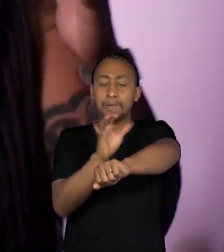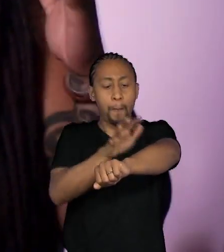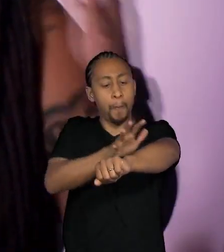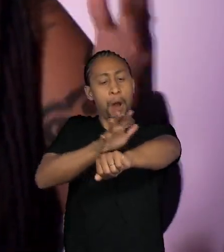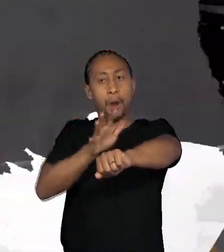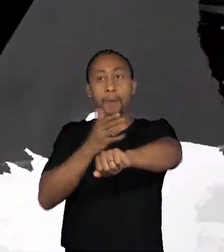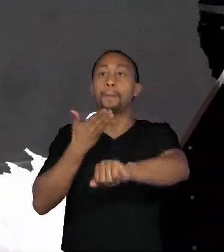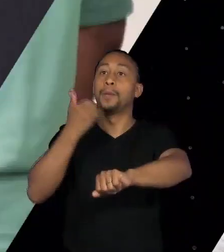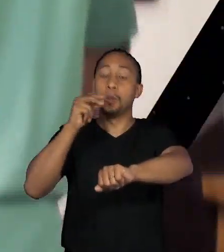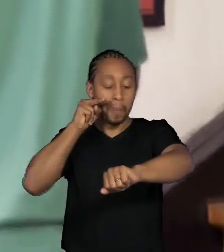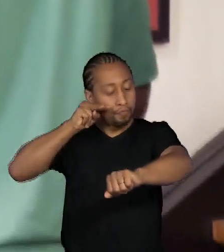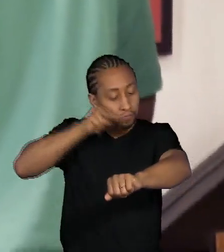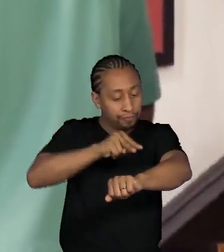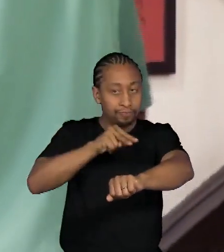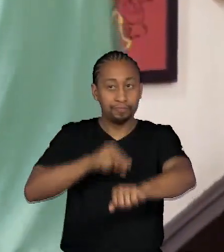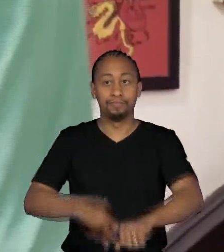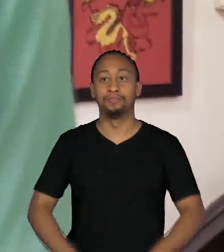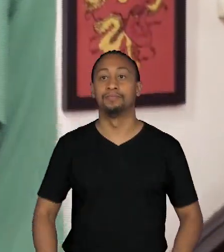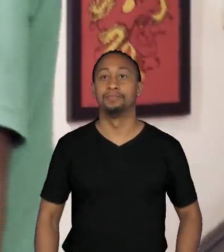melhor você vê.